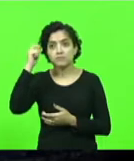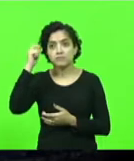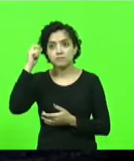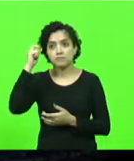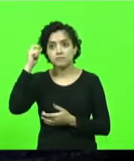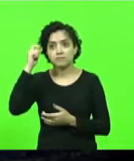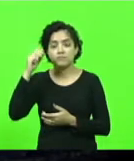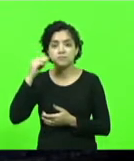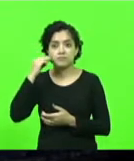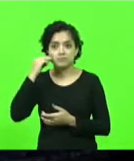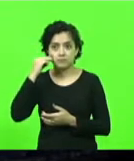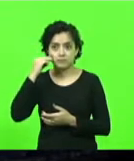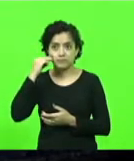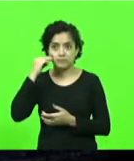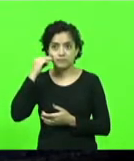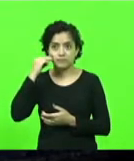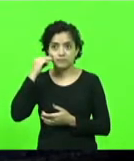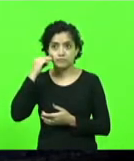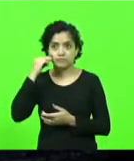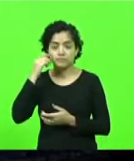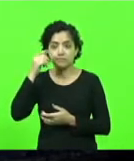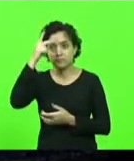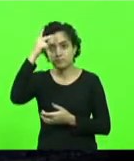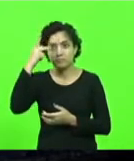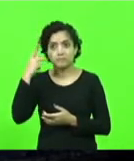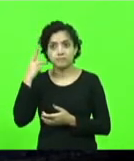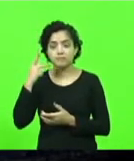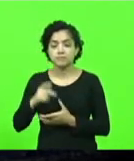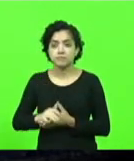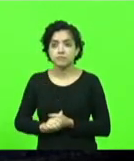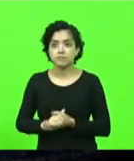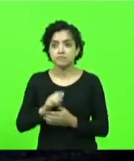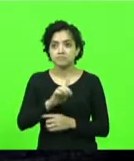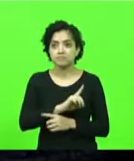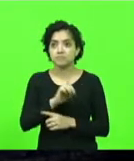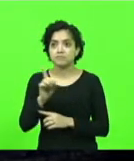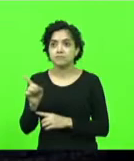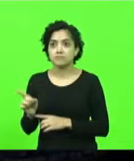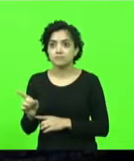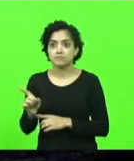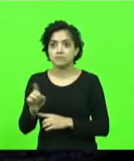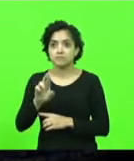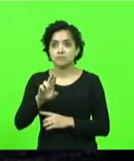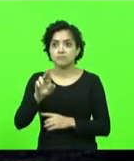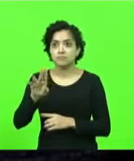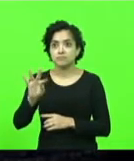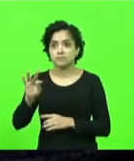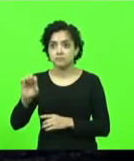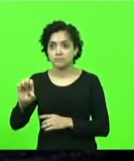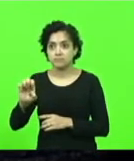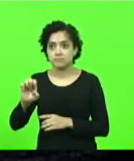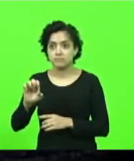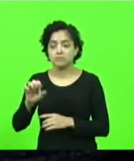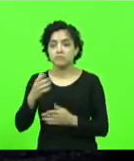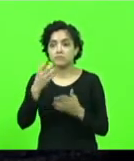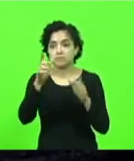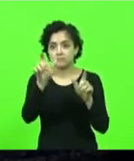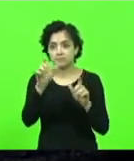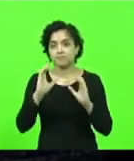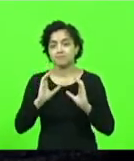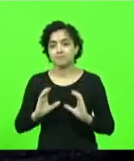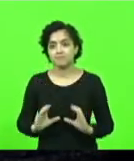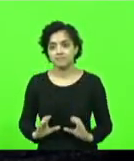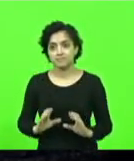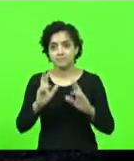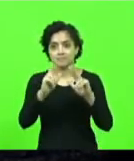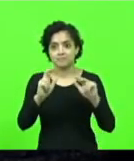Marlene fengler e Paulinha Oi bom dia Hood Gamer cidadão honorário de